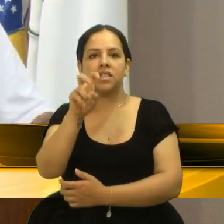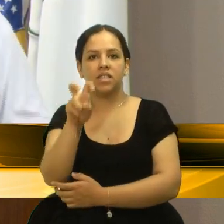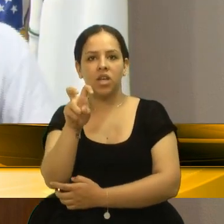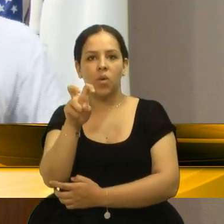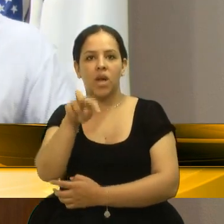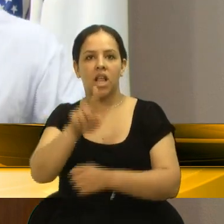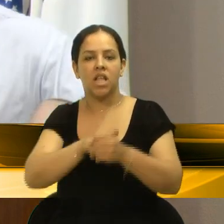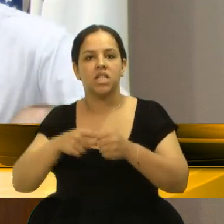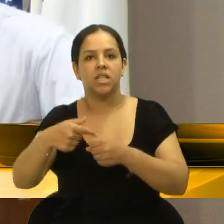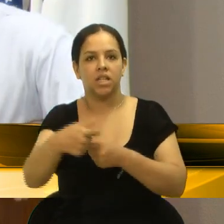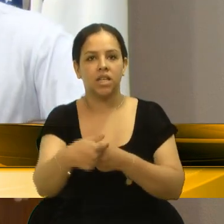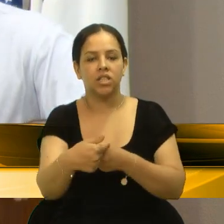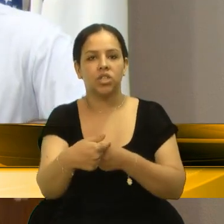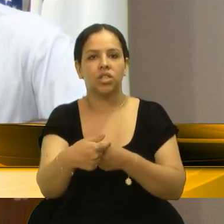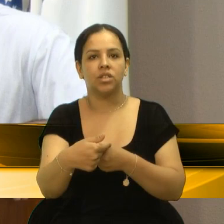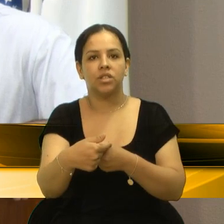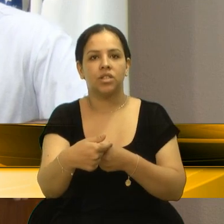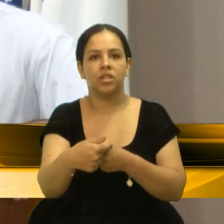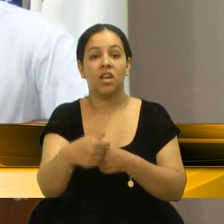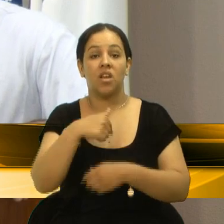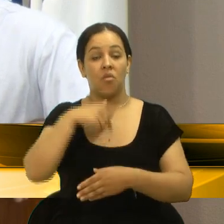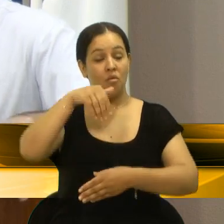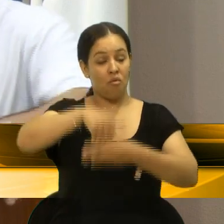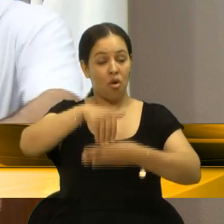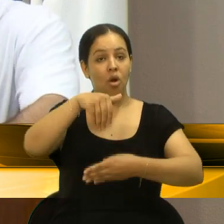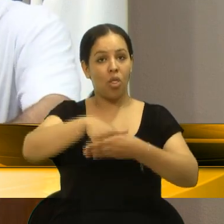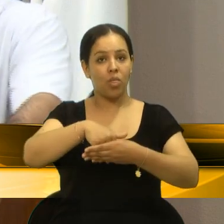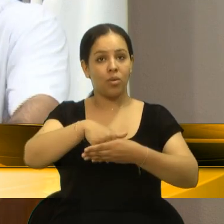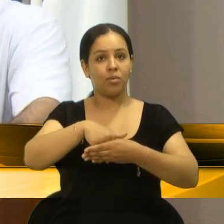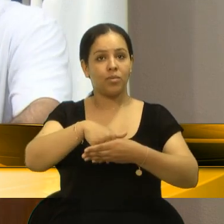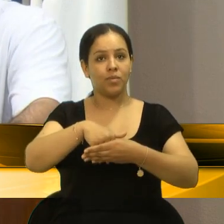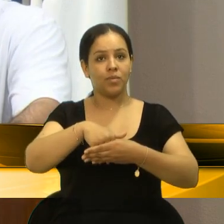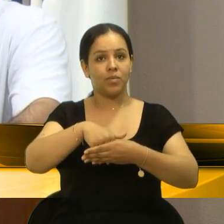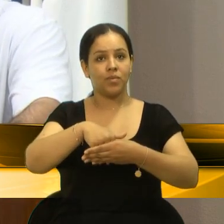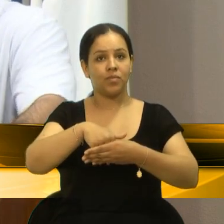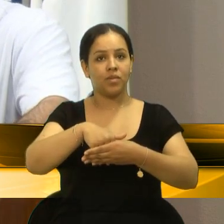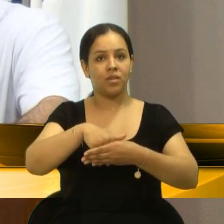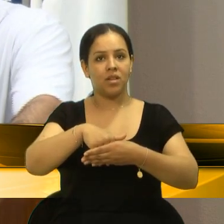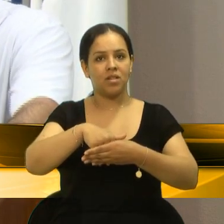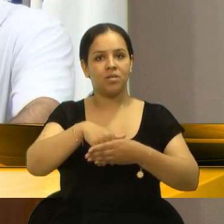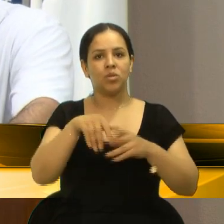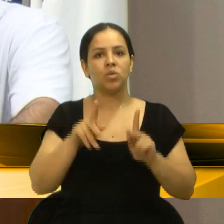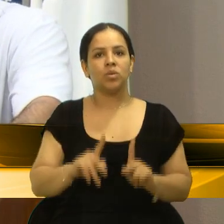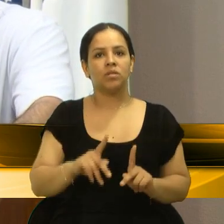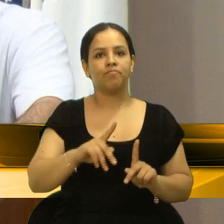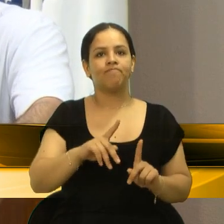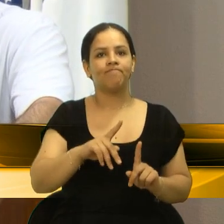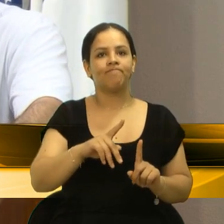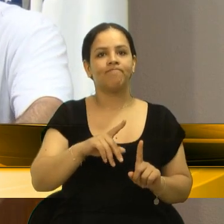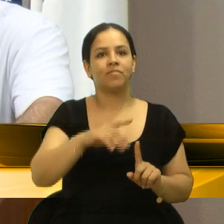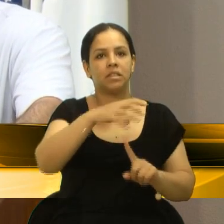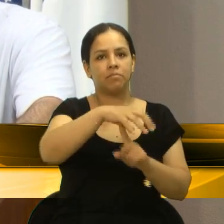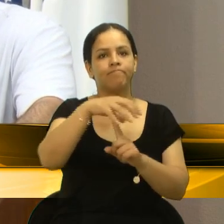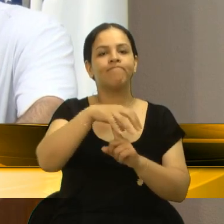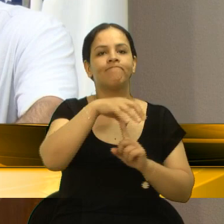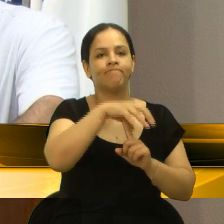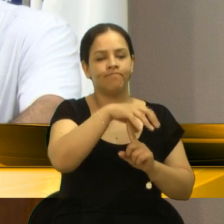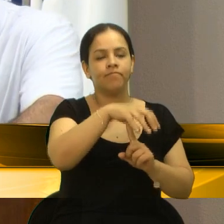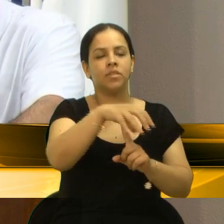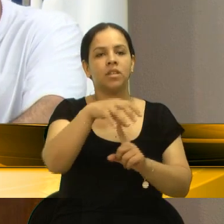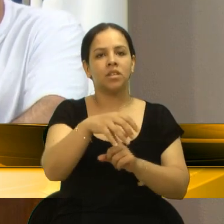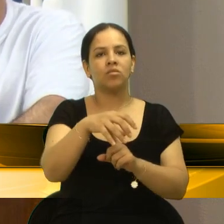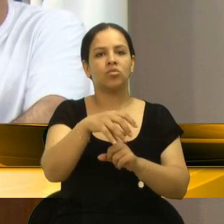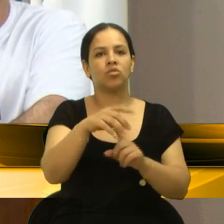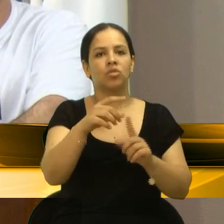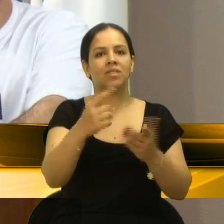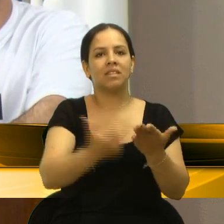deste prefeito. Voto pelos donos das bancas de jornais e revistas atacadas.